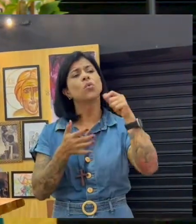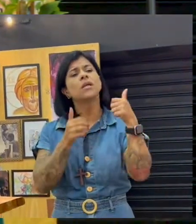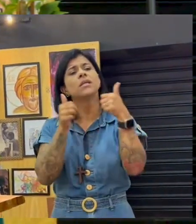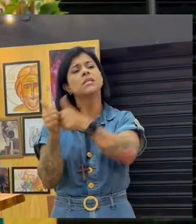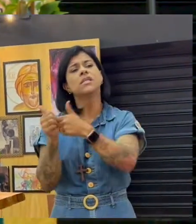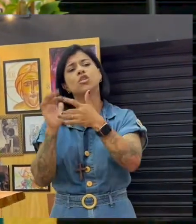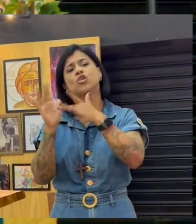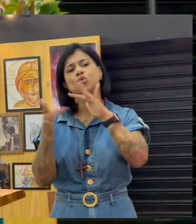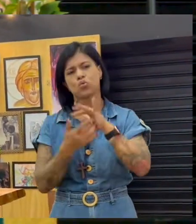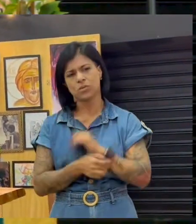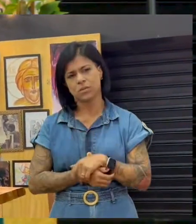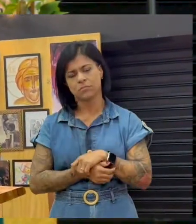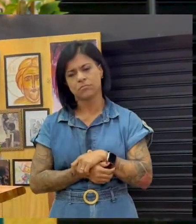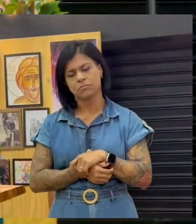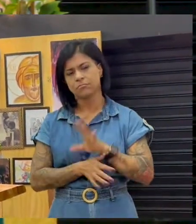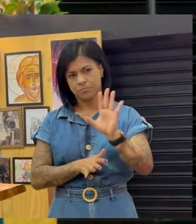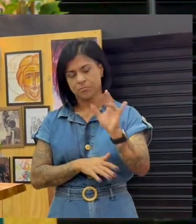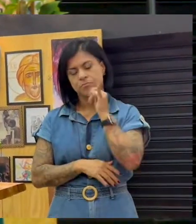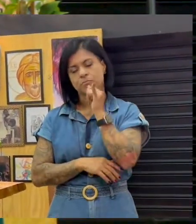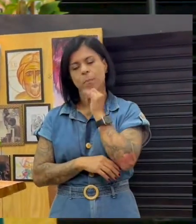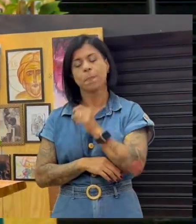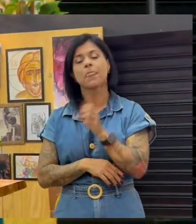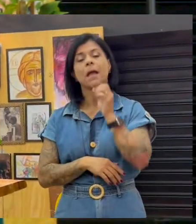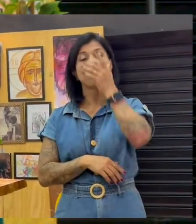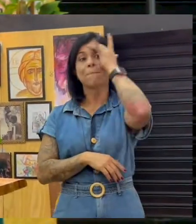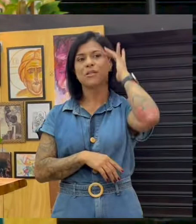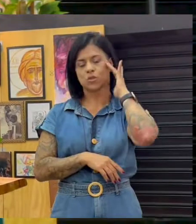confiar e seguir a Cristo e ser parecido com Ele mesmo.